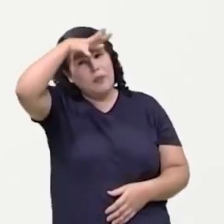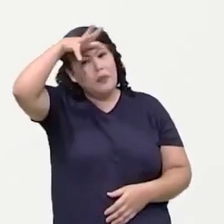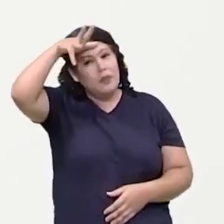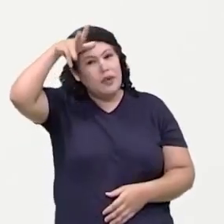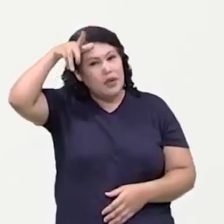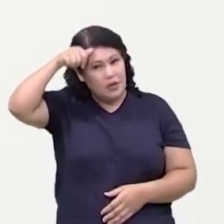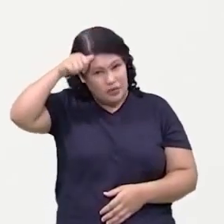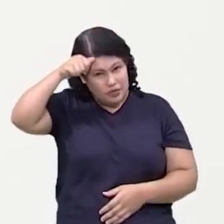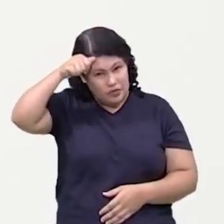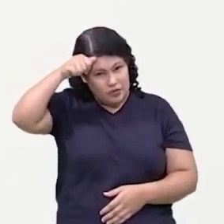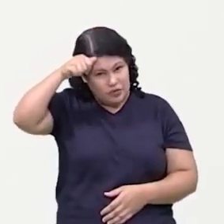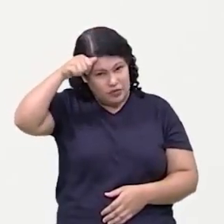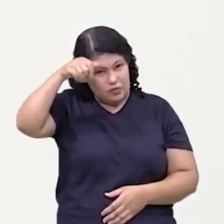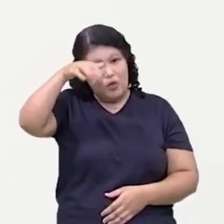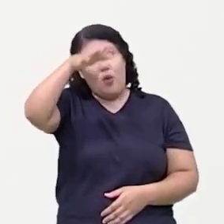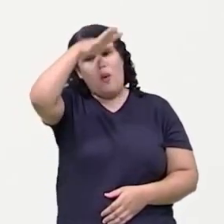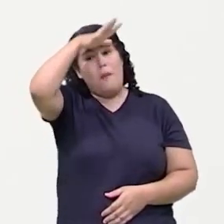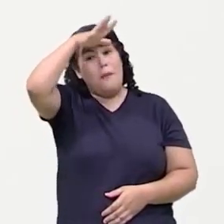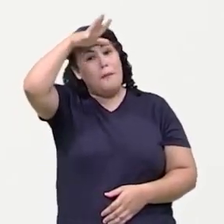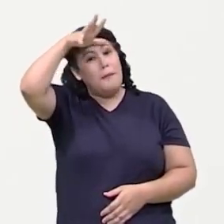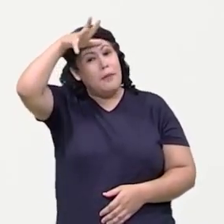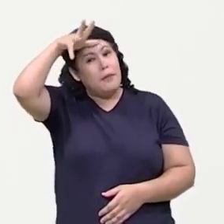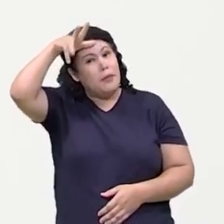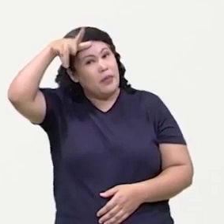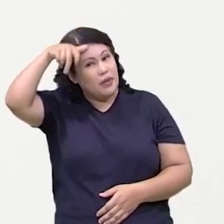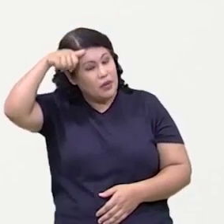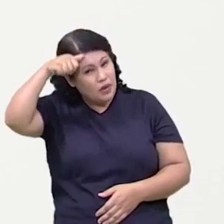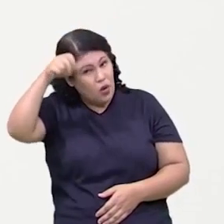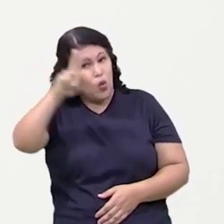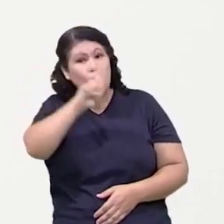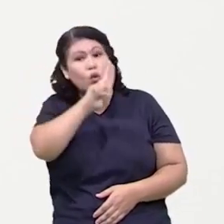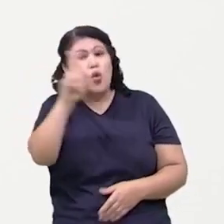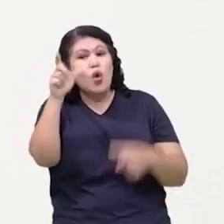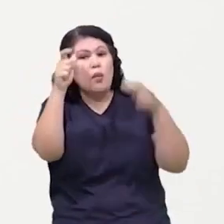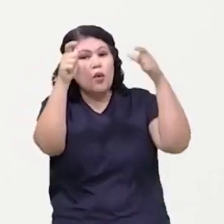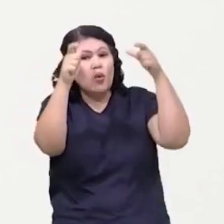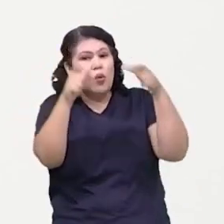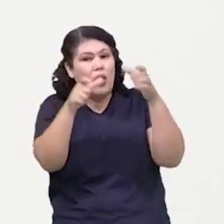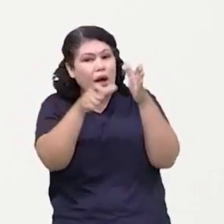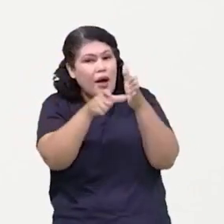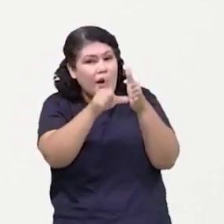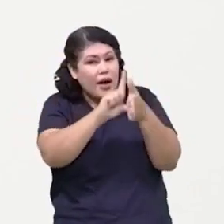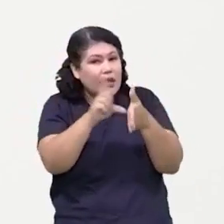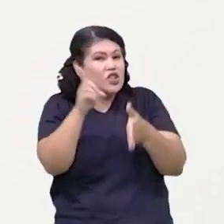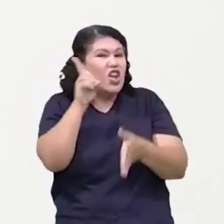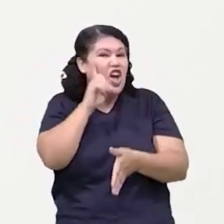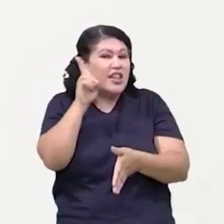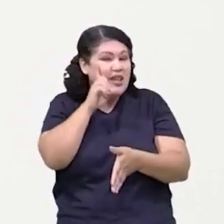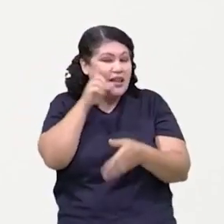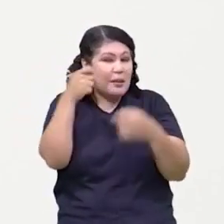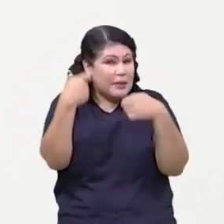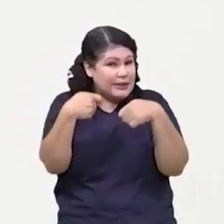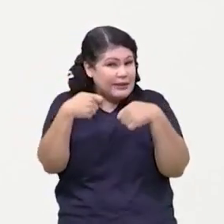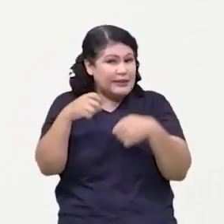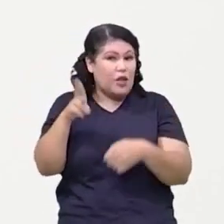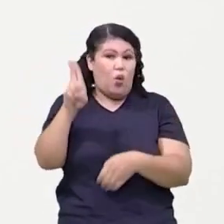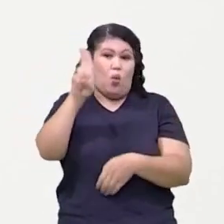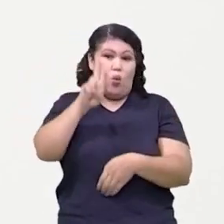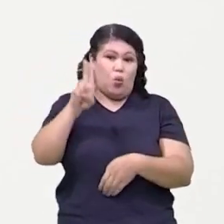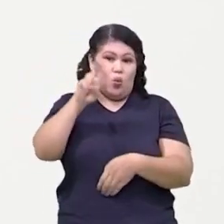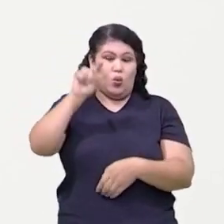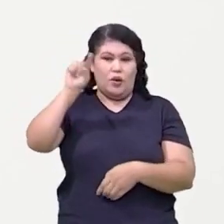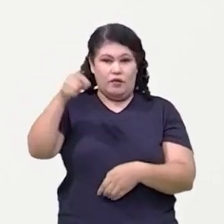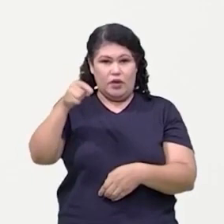Manaus. Então, eu sei que nome de lugar anteposto à data, eu tenho que, pós